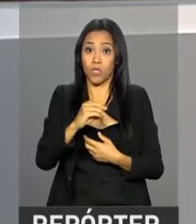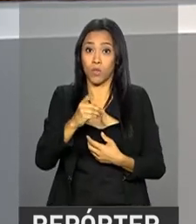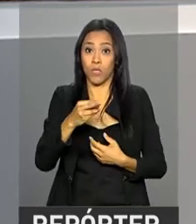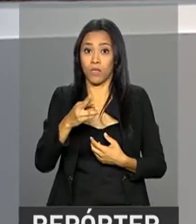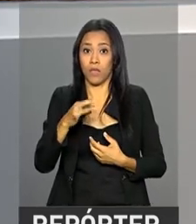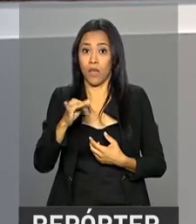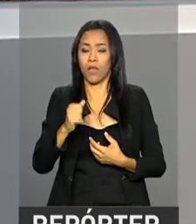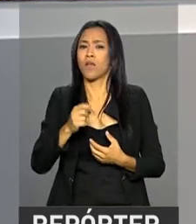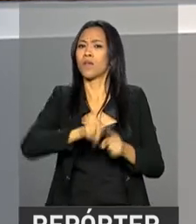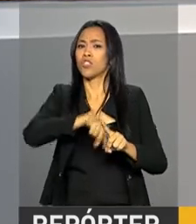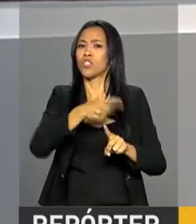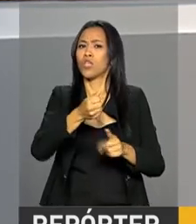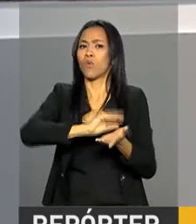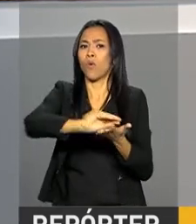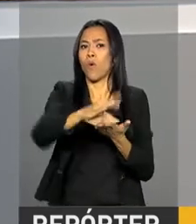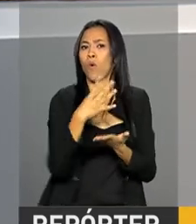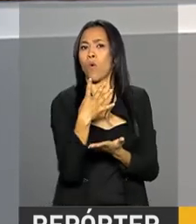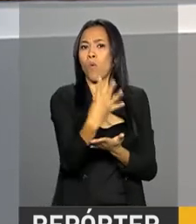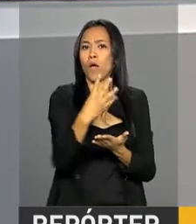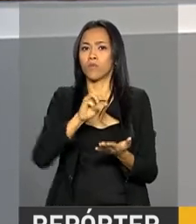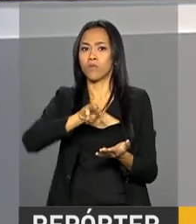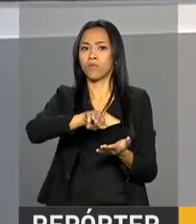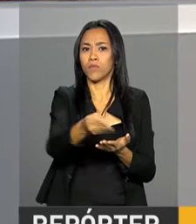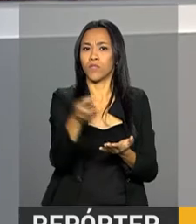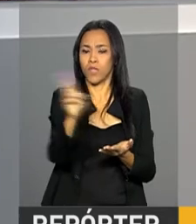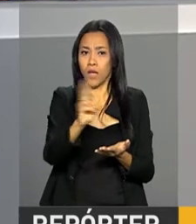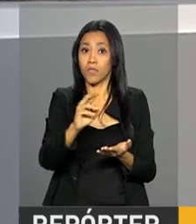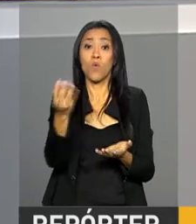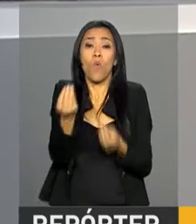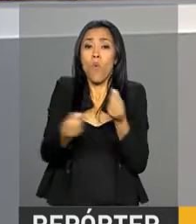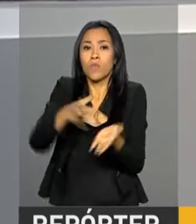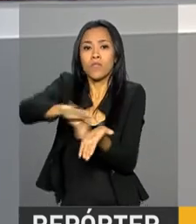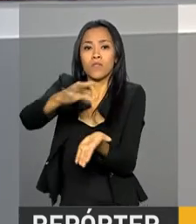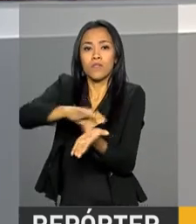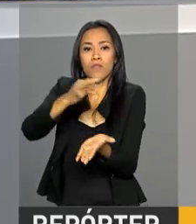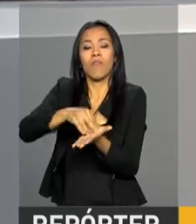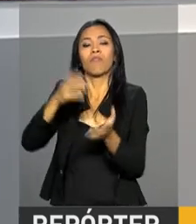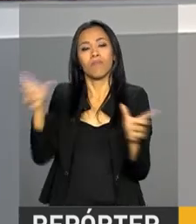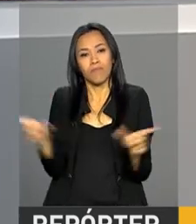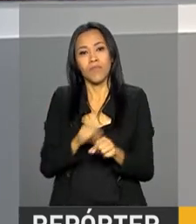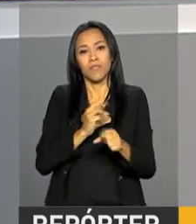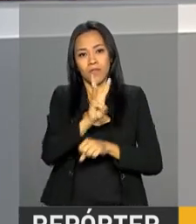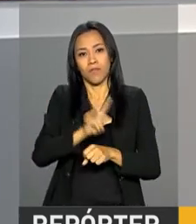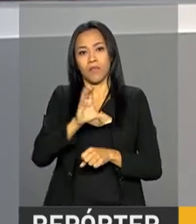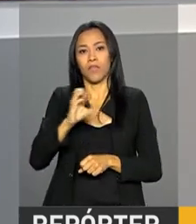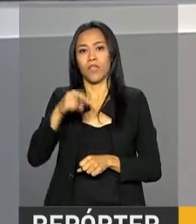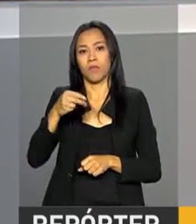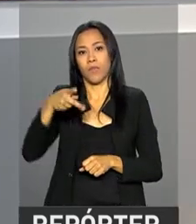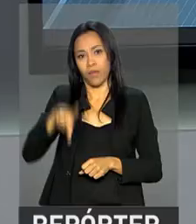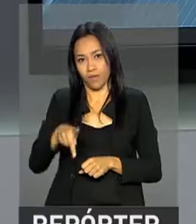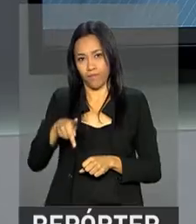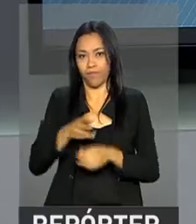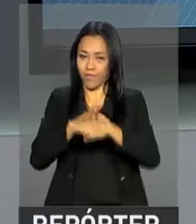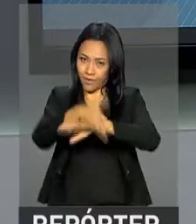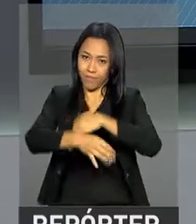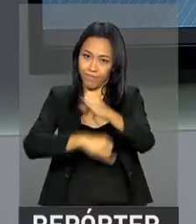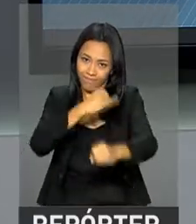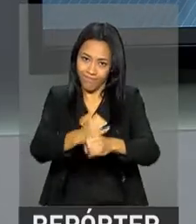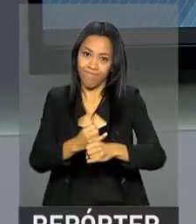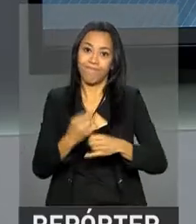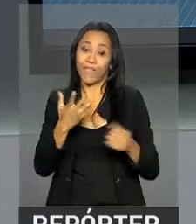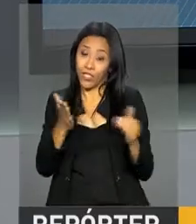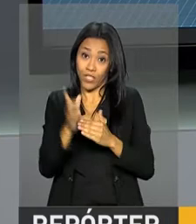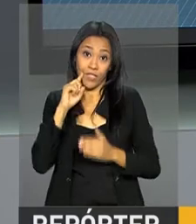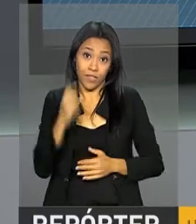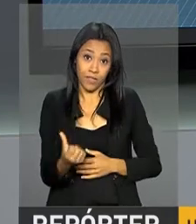milhões de reais as inscrições devem ser feitas pelo site do cnpq até o dia 6 de novembro e nós ficamos por aqui